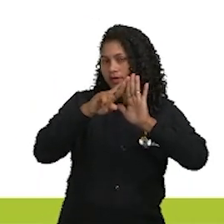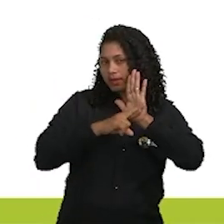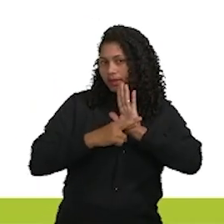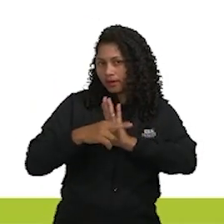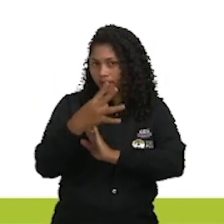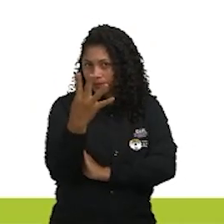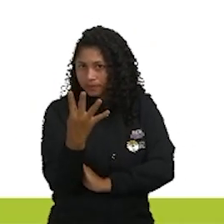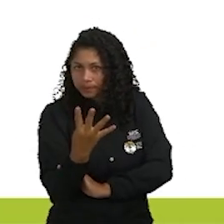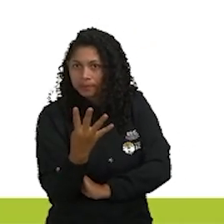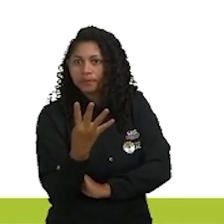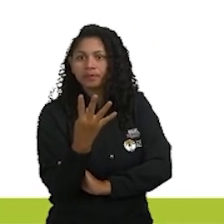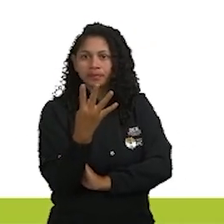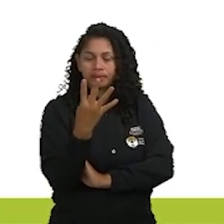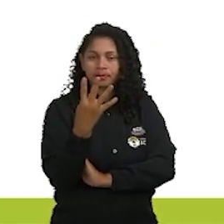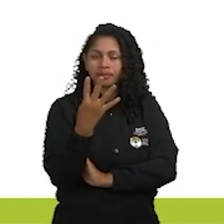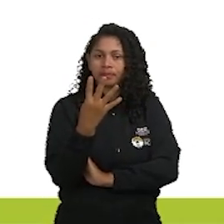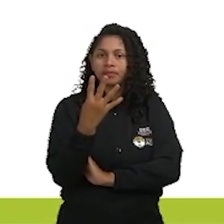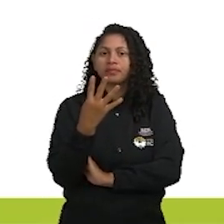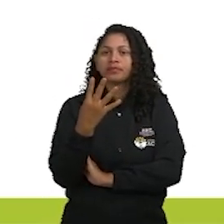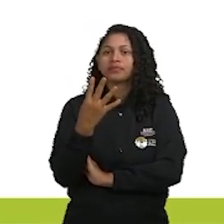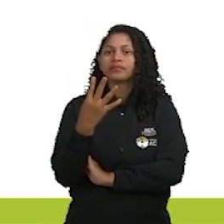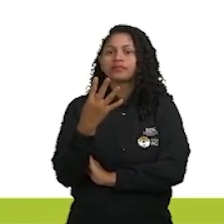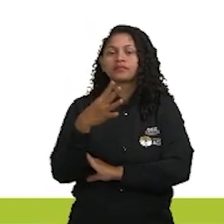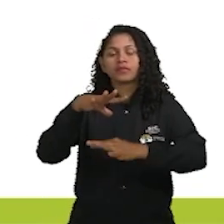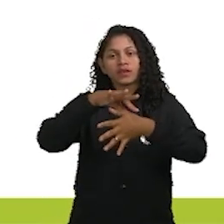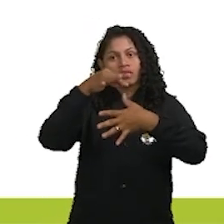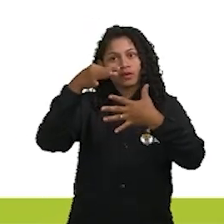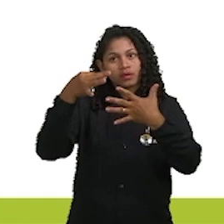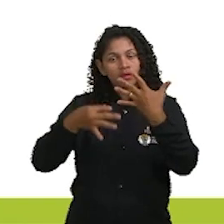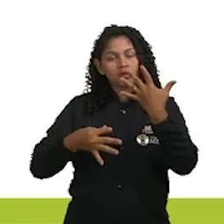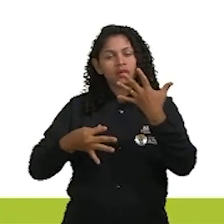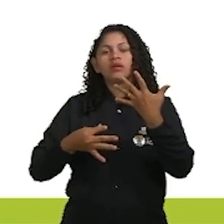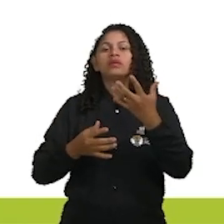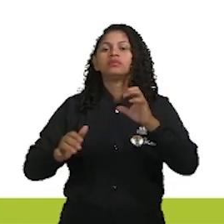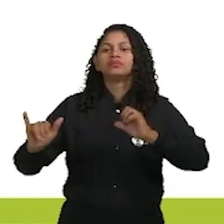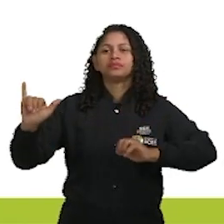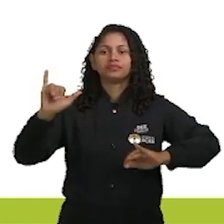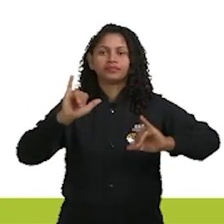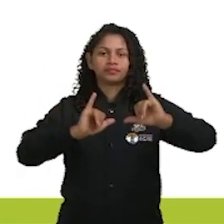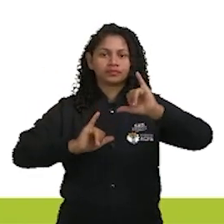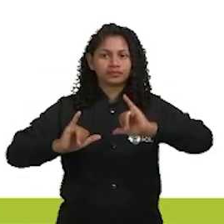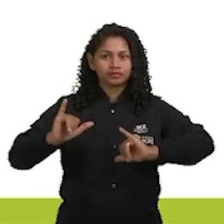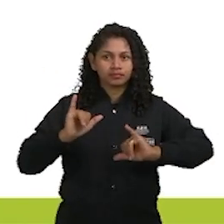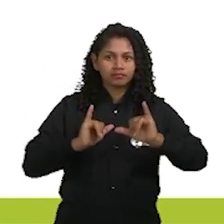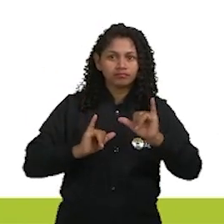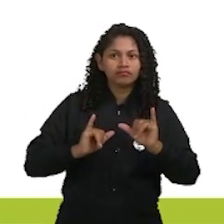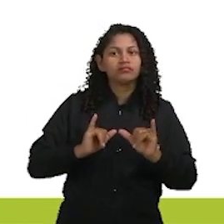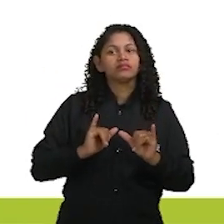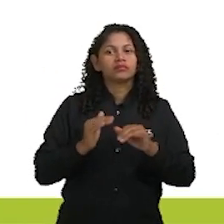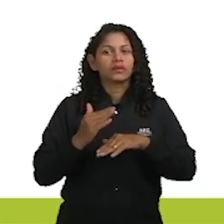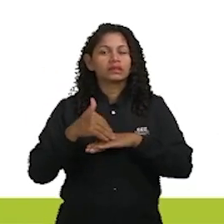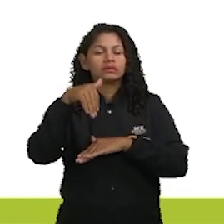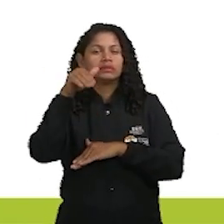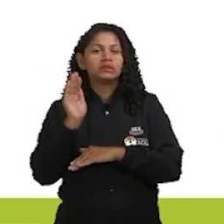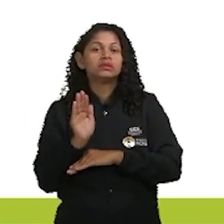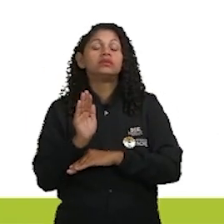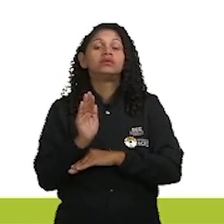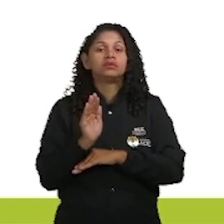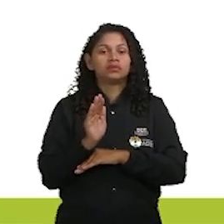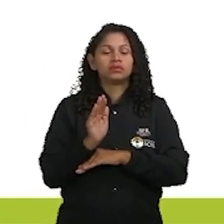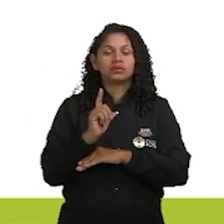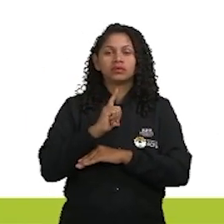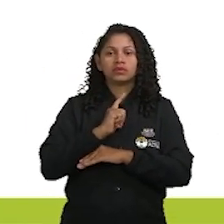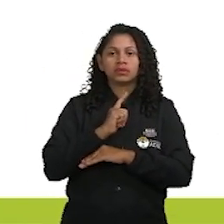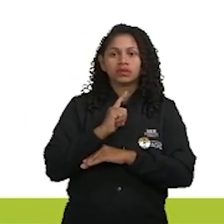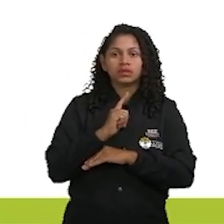4, vai dizer que o elemento químico hidrogênio, na maioria das vezes nas substâncias compostas, vai